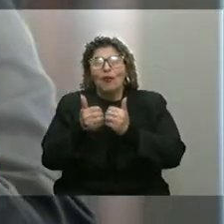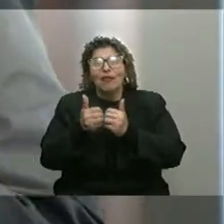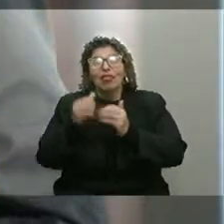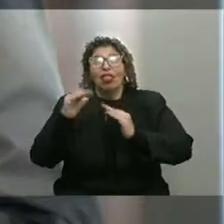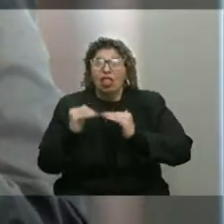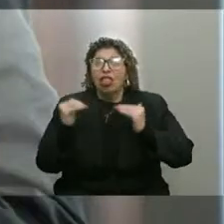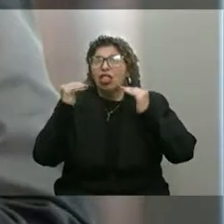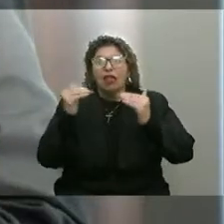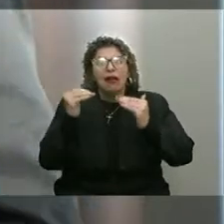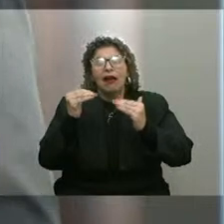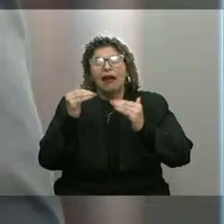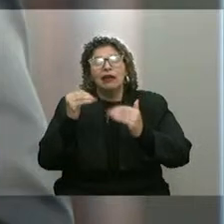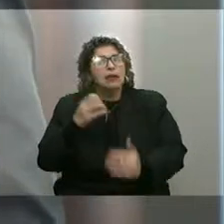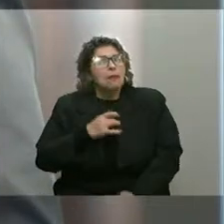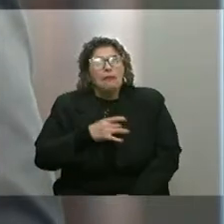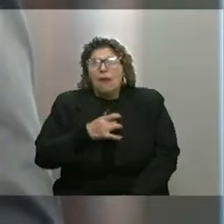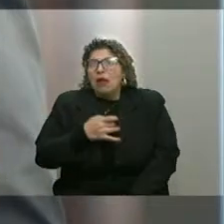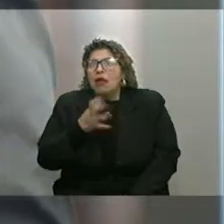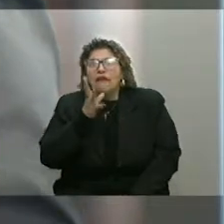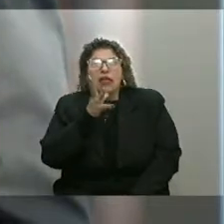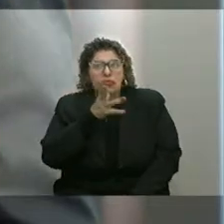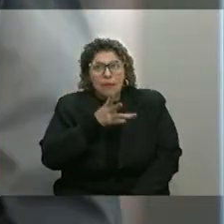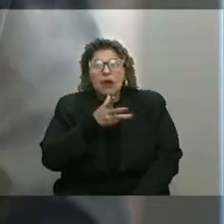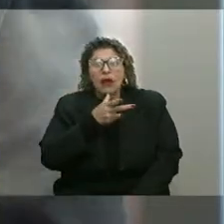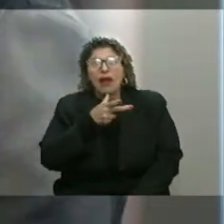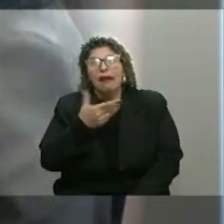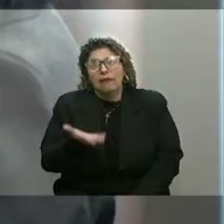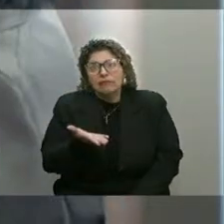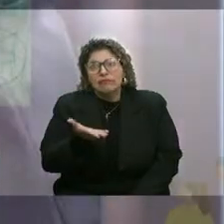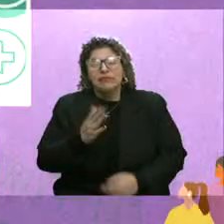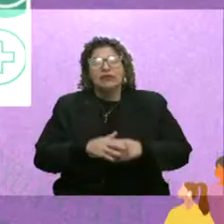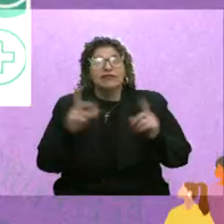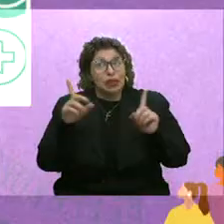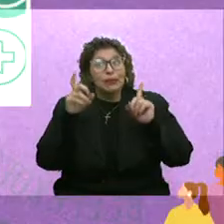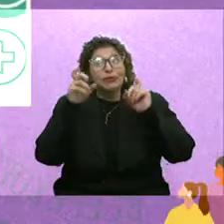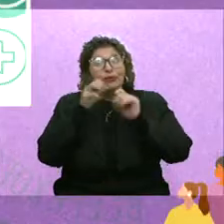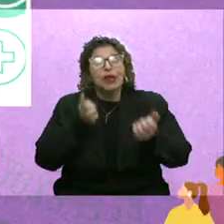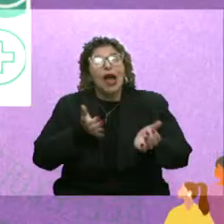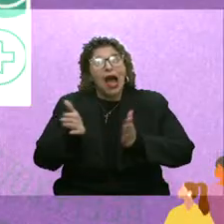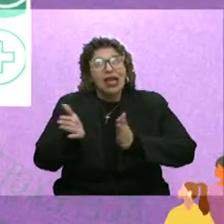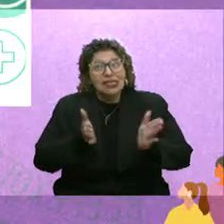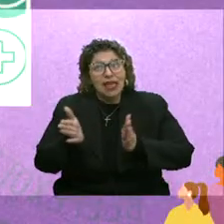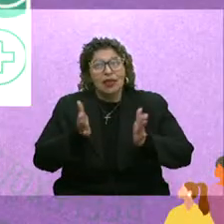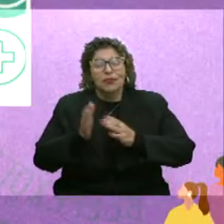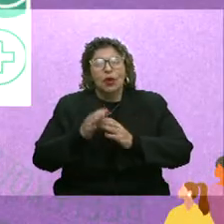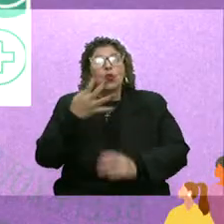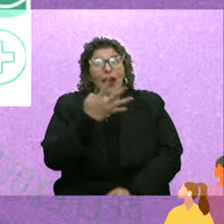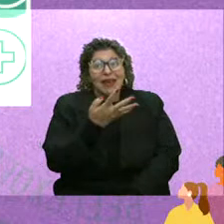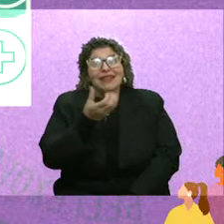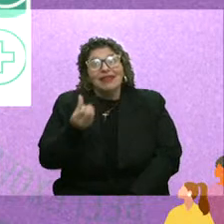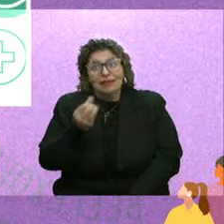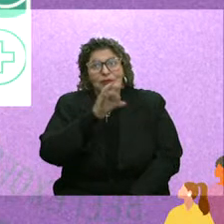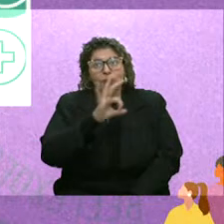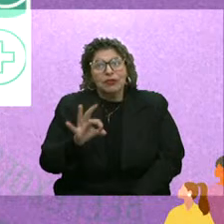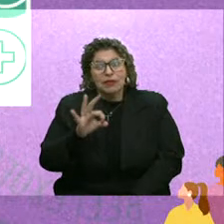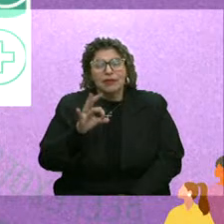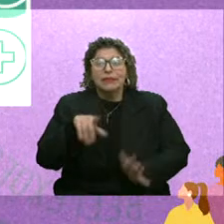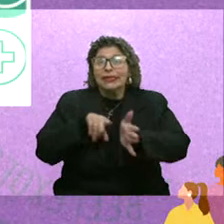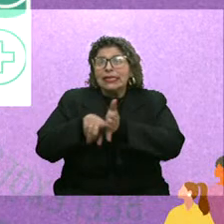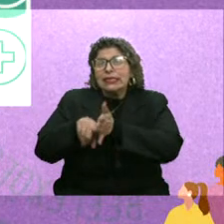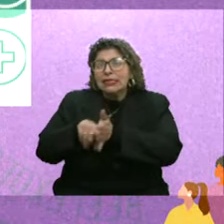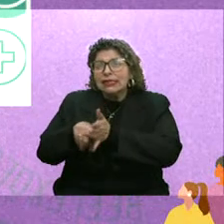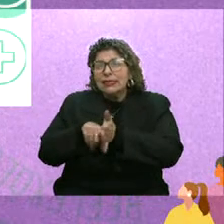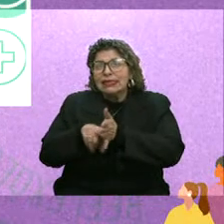que ir para outro nível, eu já tenho medo, porque é onde fica mais difícil o acesso. Isso dá 46%. Se eu analiso de